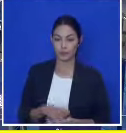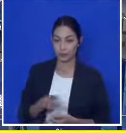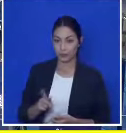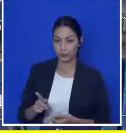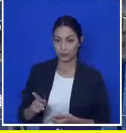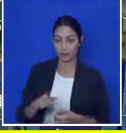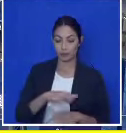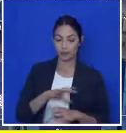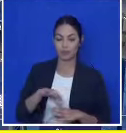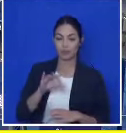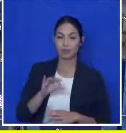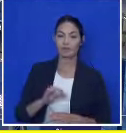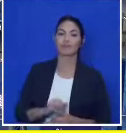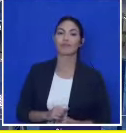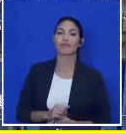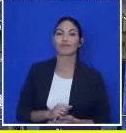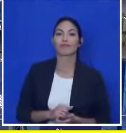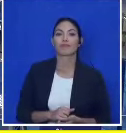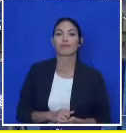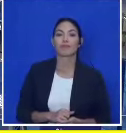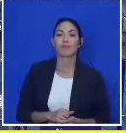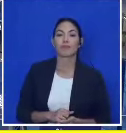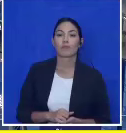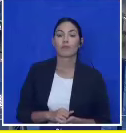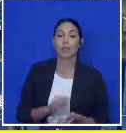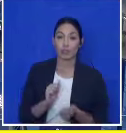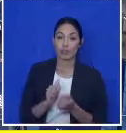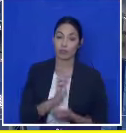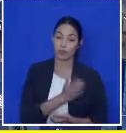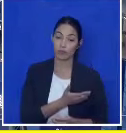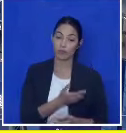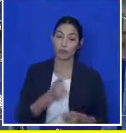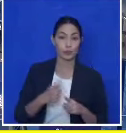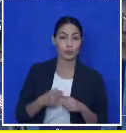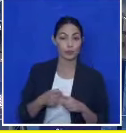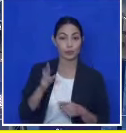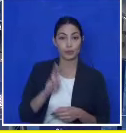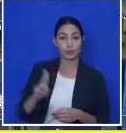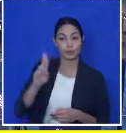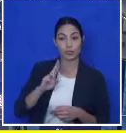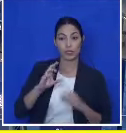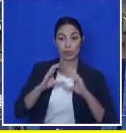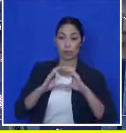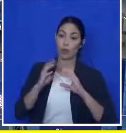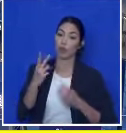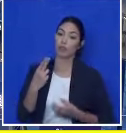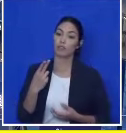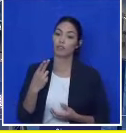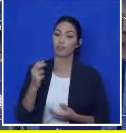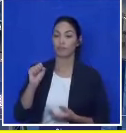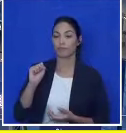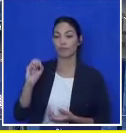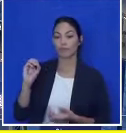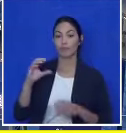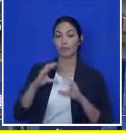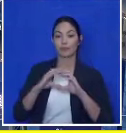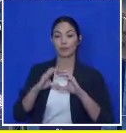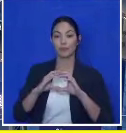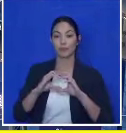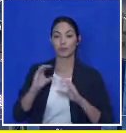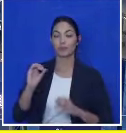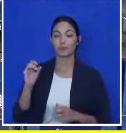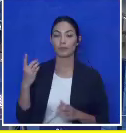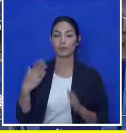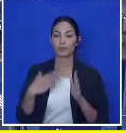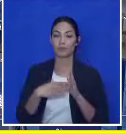o sorteio do time do coração, que possui o mesmo universo de números da Time Mania, ou seja, 80 bolas